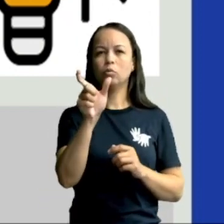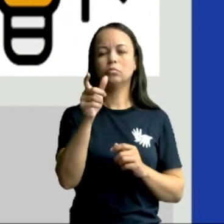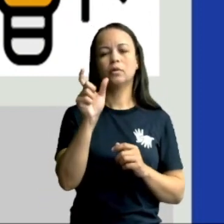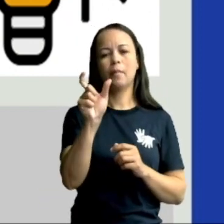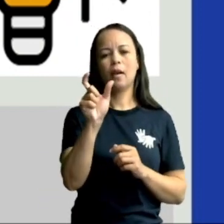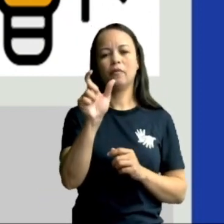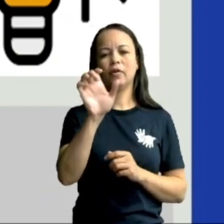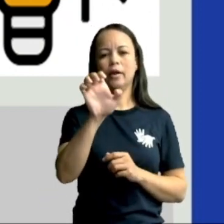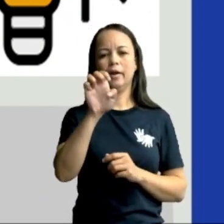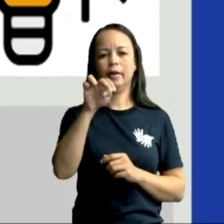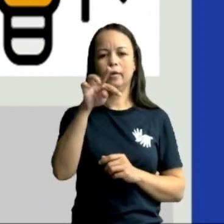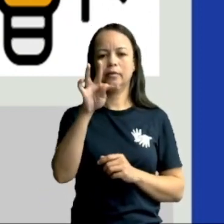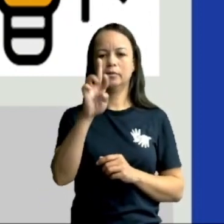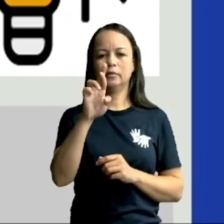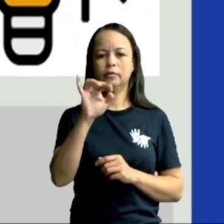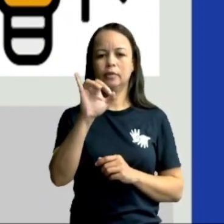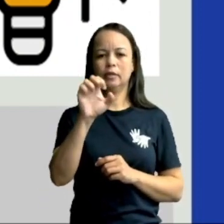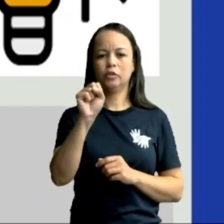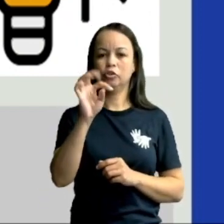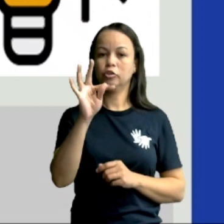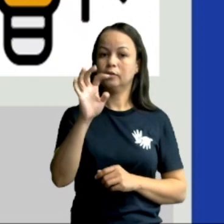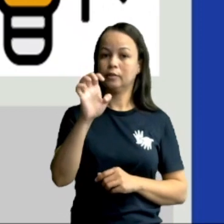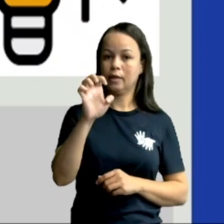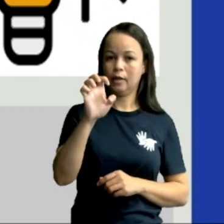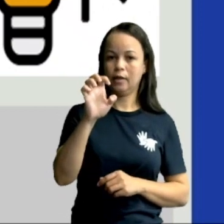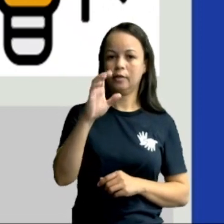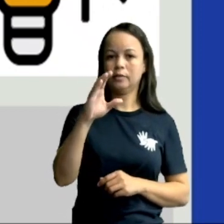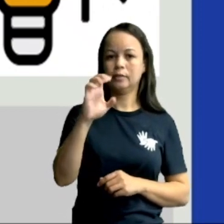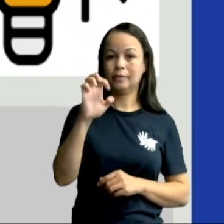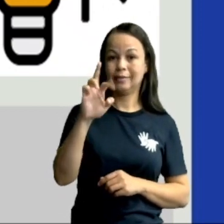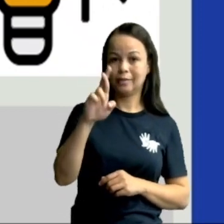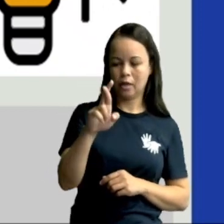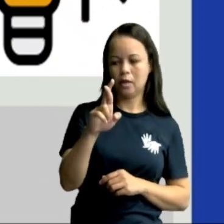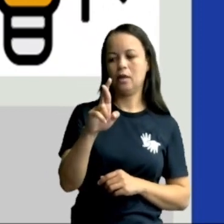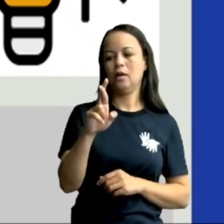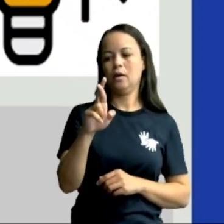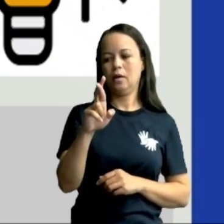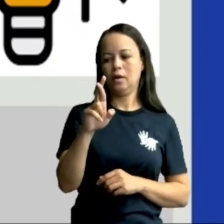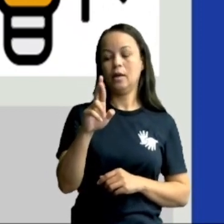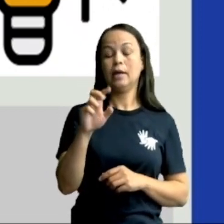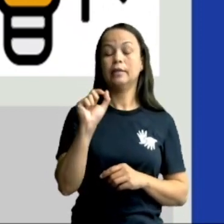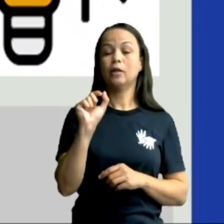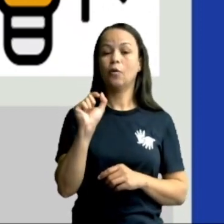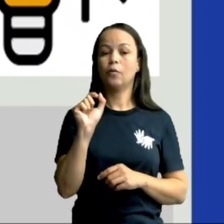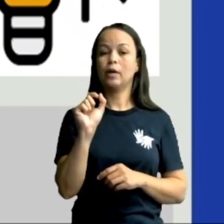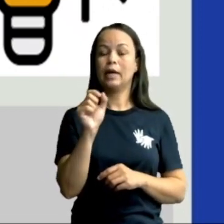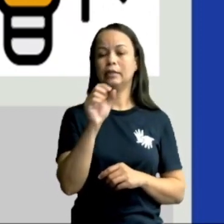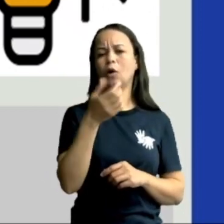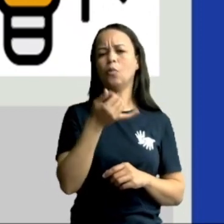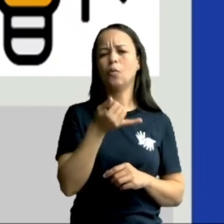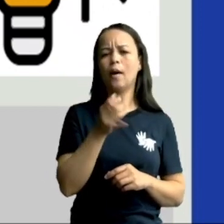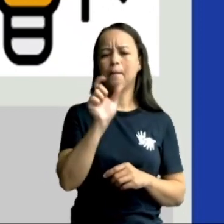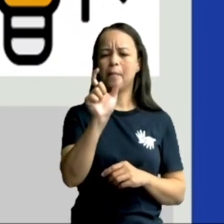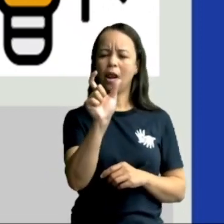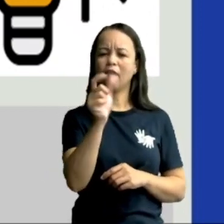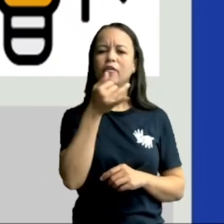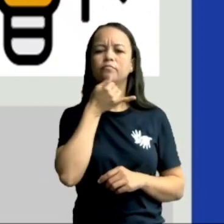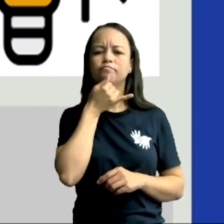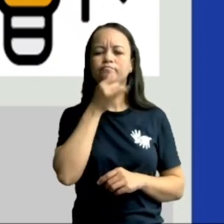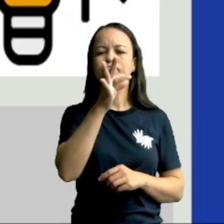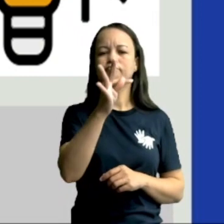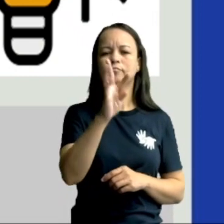entristecer. Ou seja, triste é a palavra primitiva e